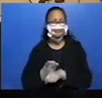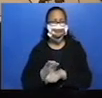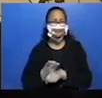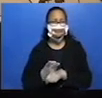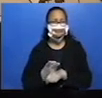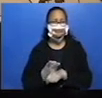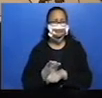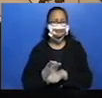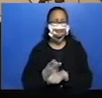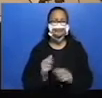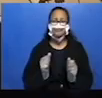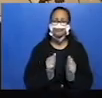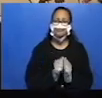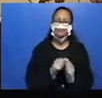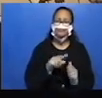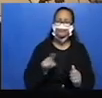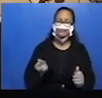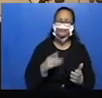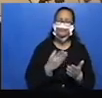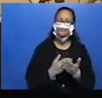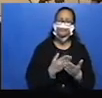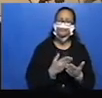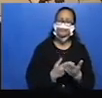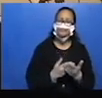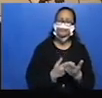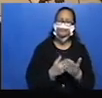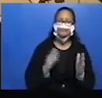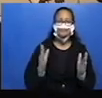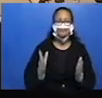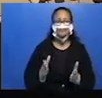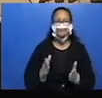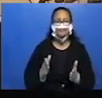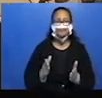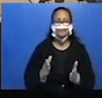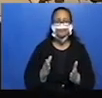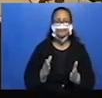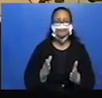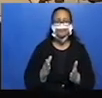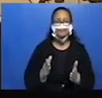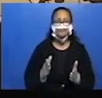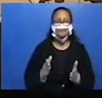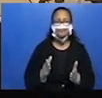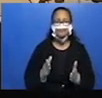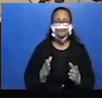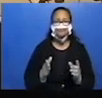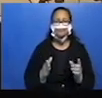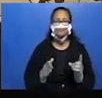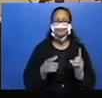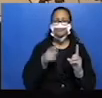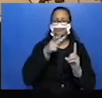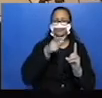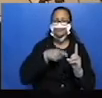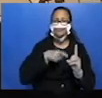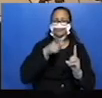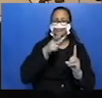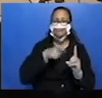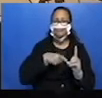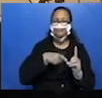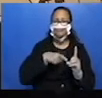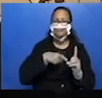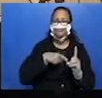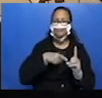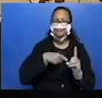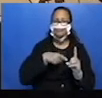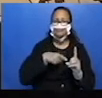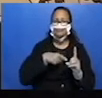de hoje. Para quem não lembra, esse personagem aqui era muito famoso em videogames nos anos 2000.